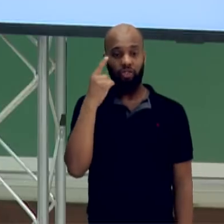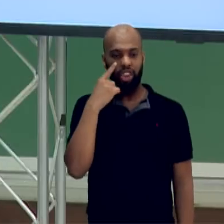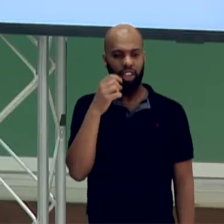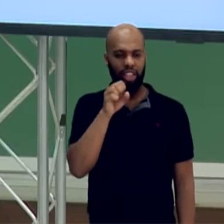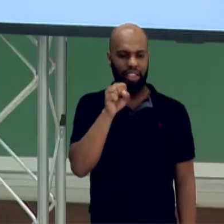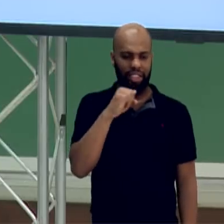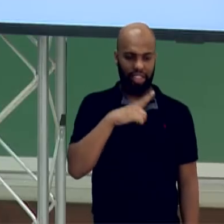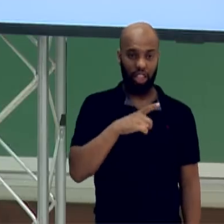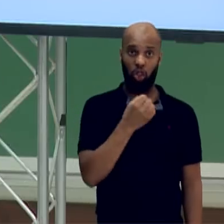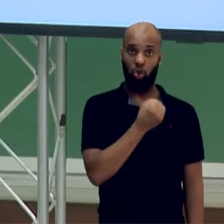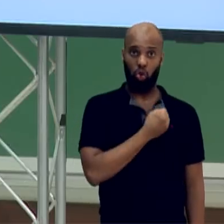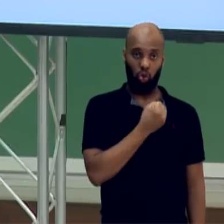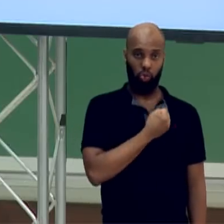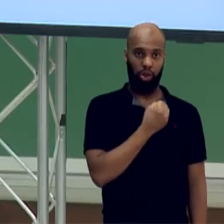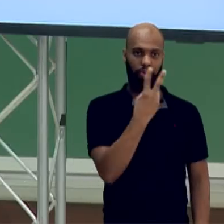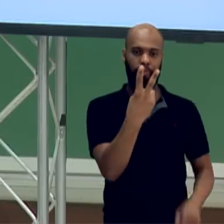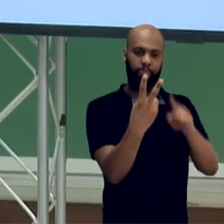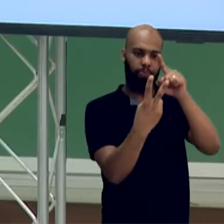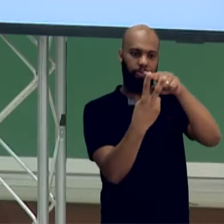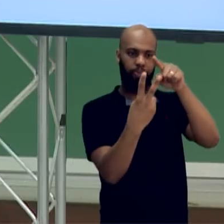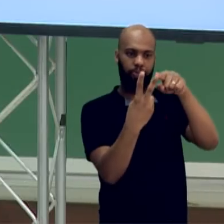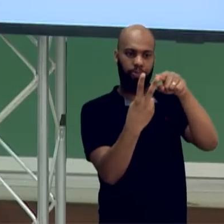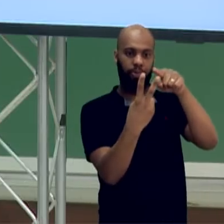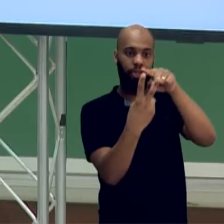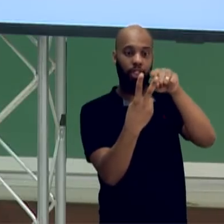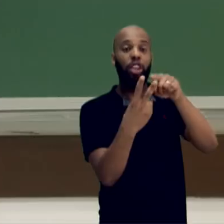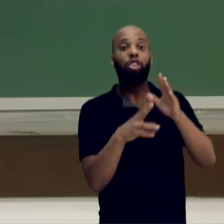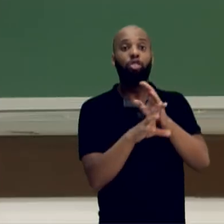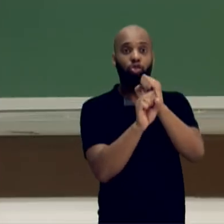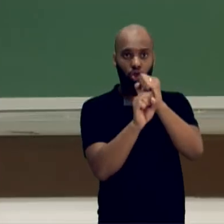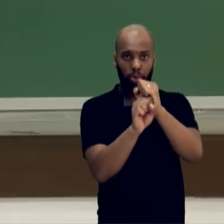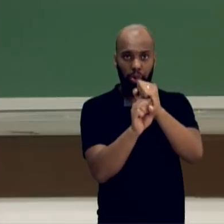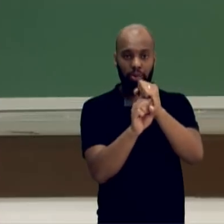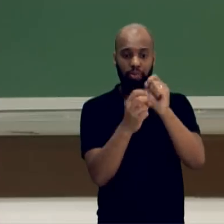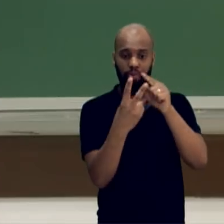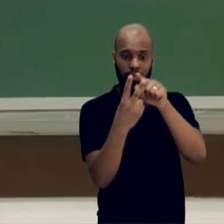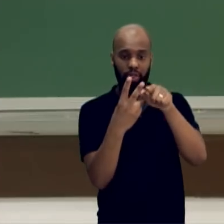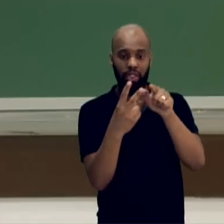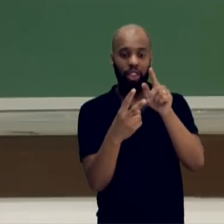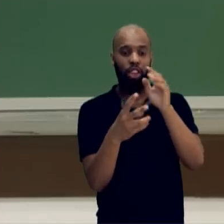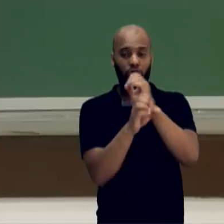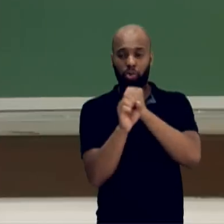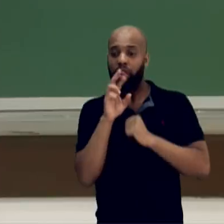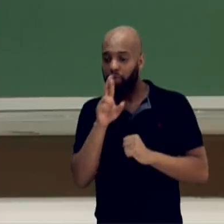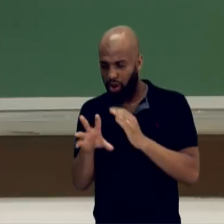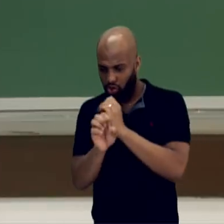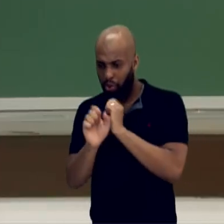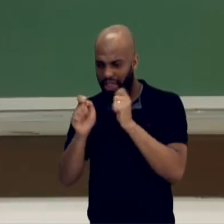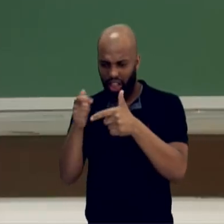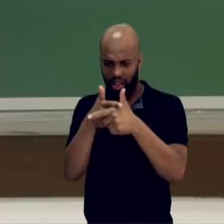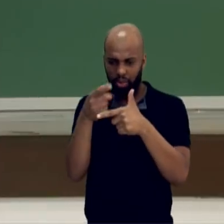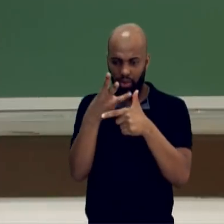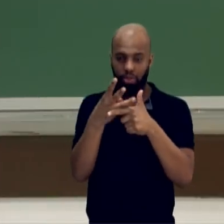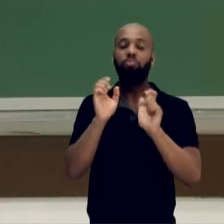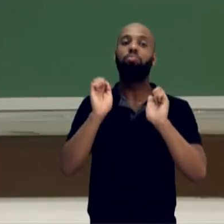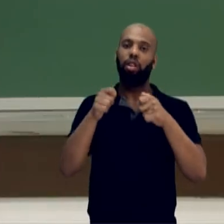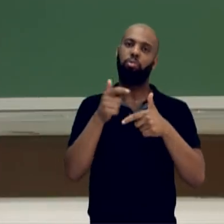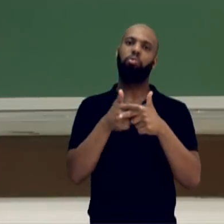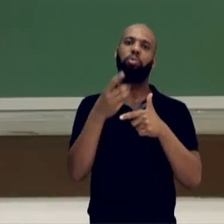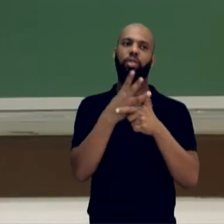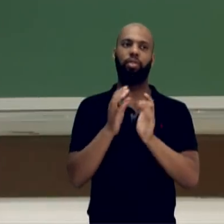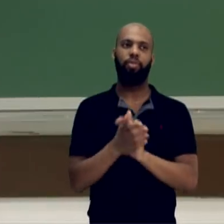algarismos e ele for divisível por 3, sim, será divisível por 3. Então vamos fazer aqui. 2 mais 7 é